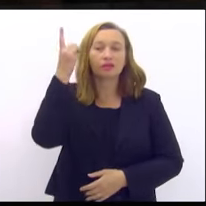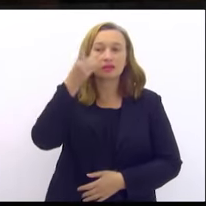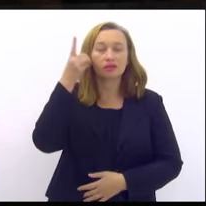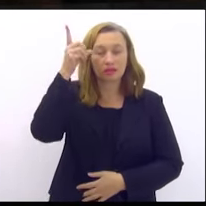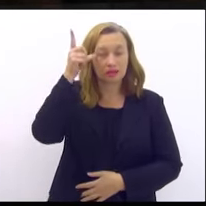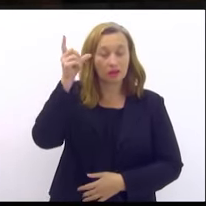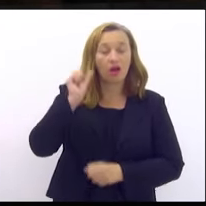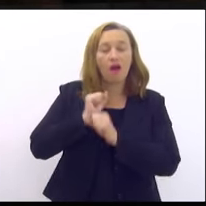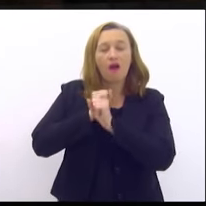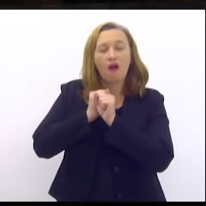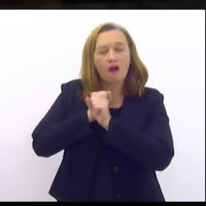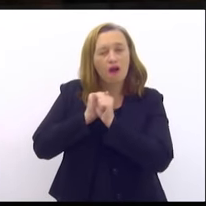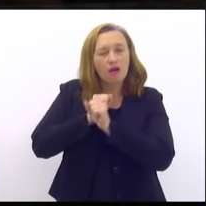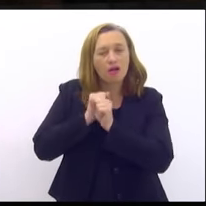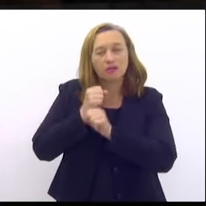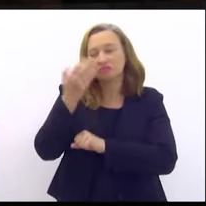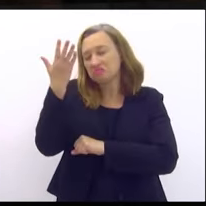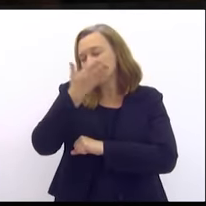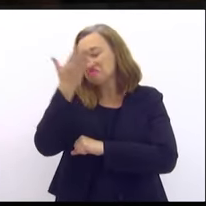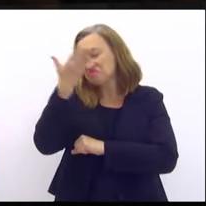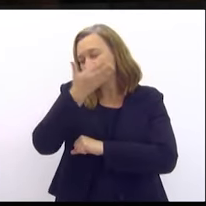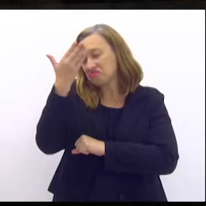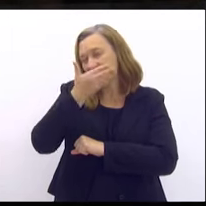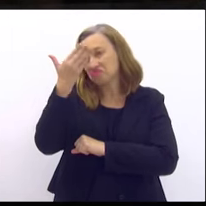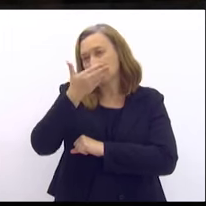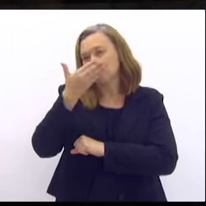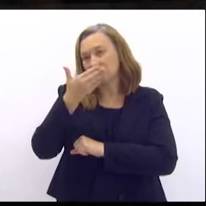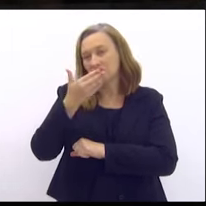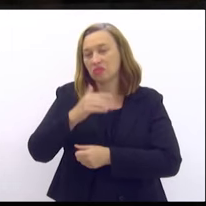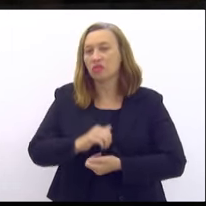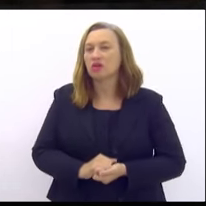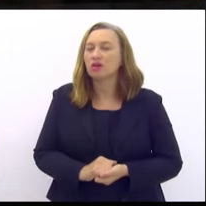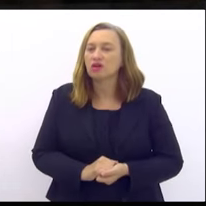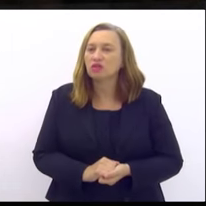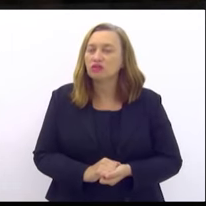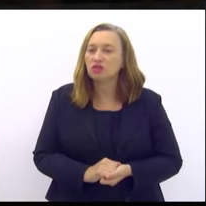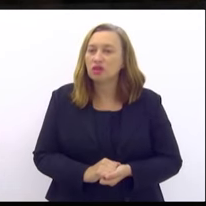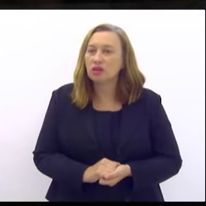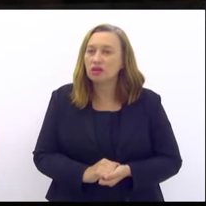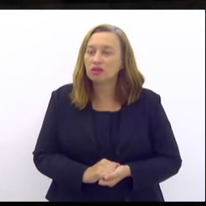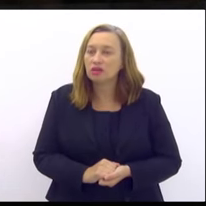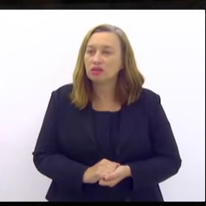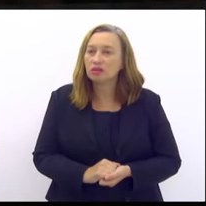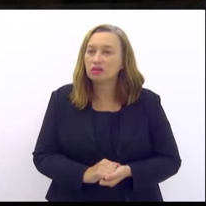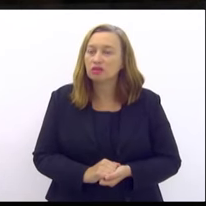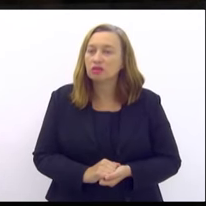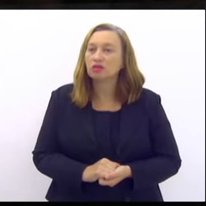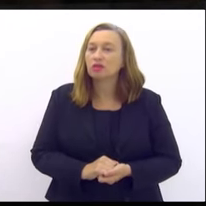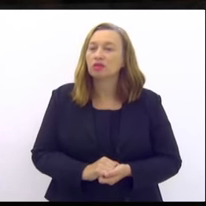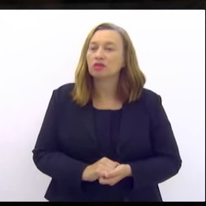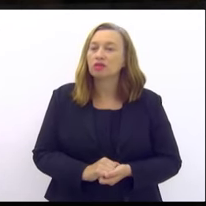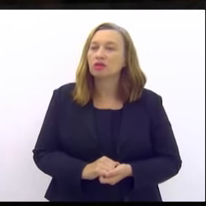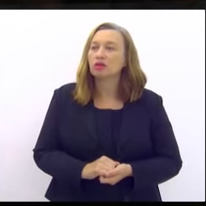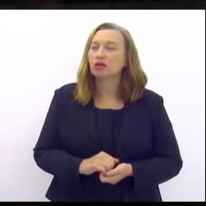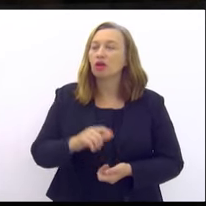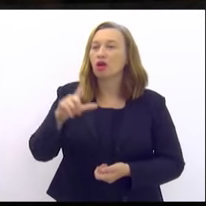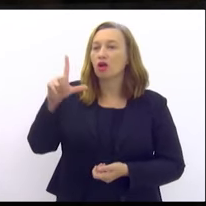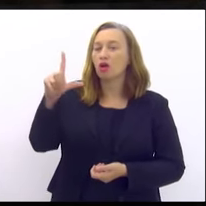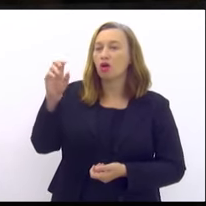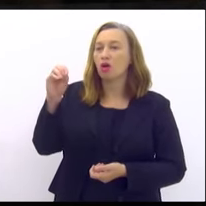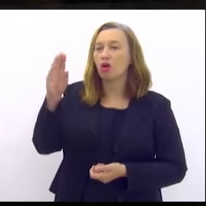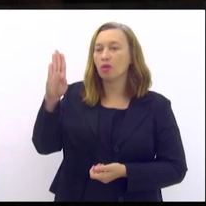há muito tempo não vejo um Lobby Nacional tão forte em